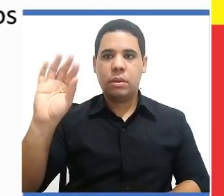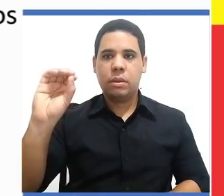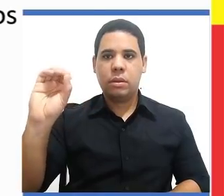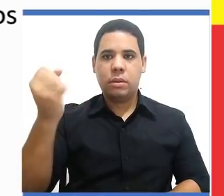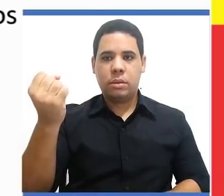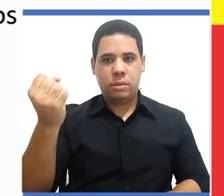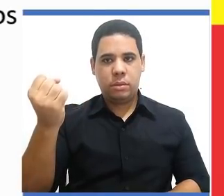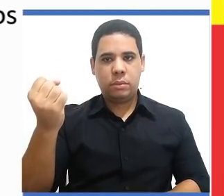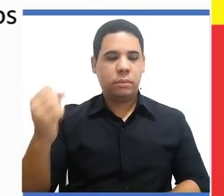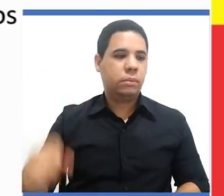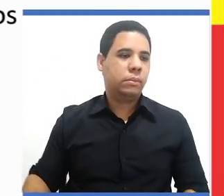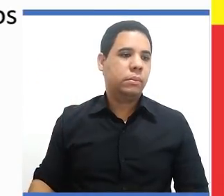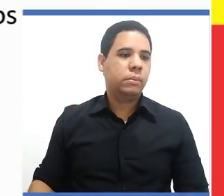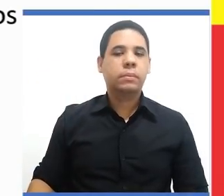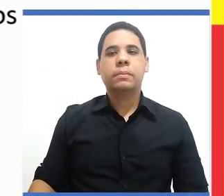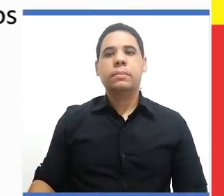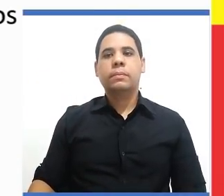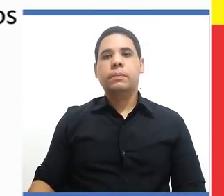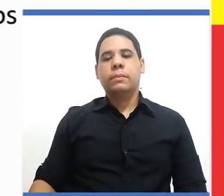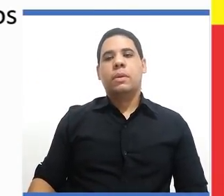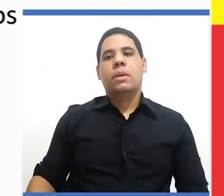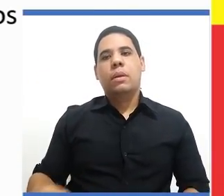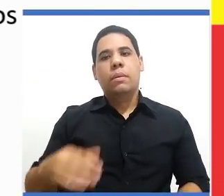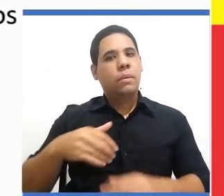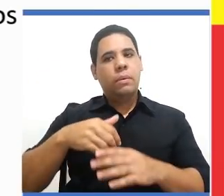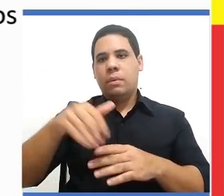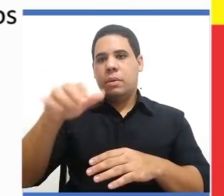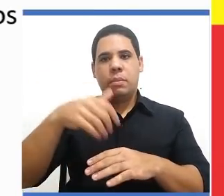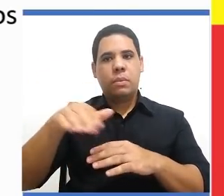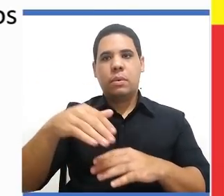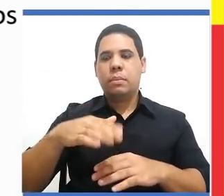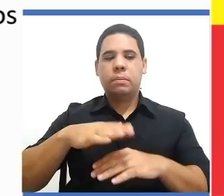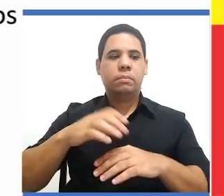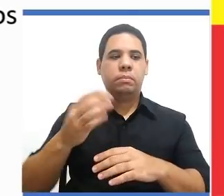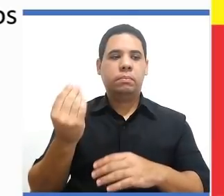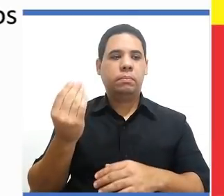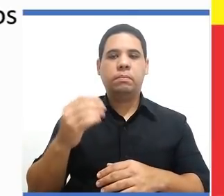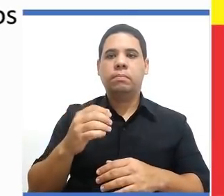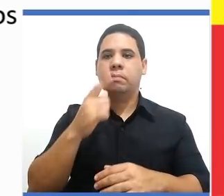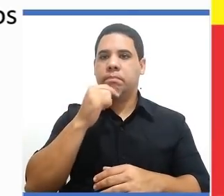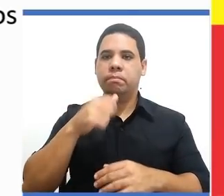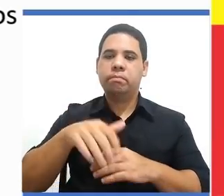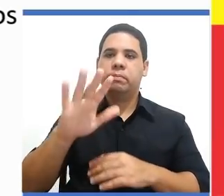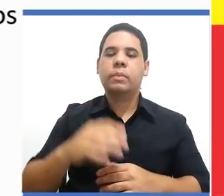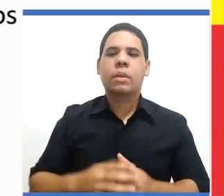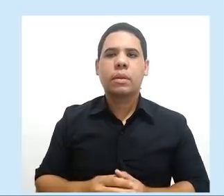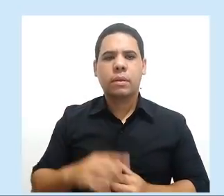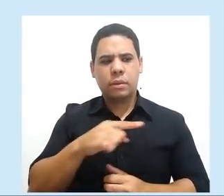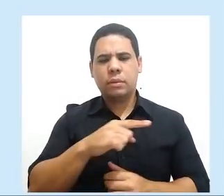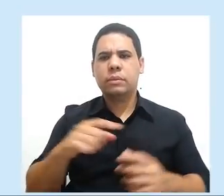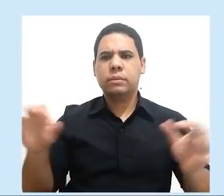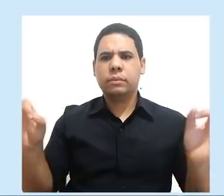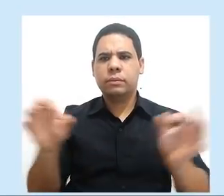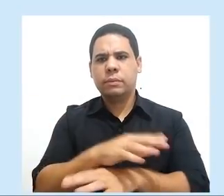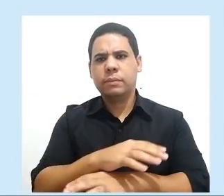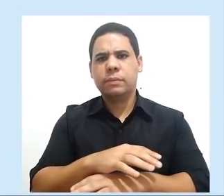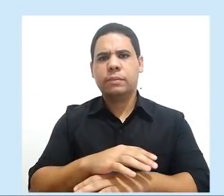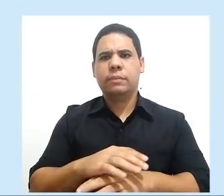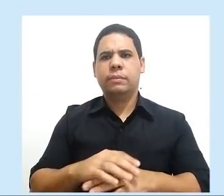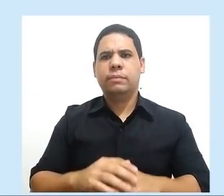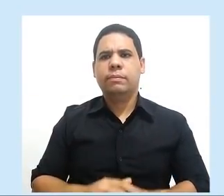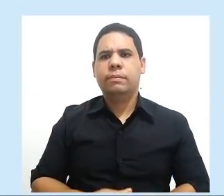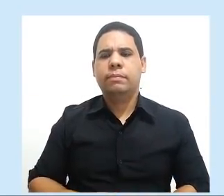horas. Transformando para litro, vai dar 1,44 litros. Beleza? Foi-se embora